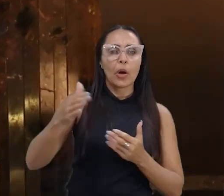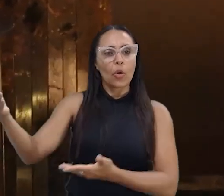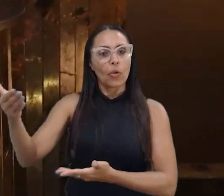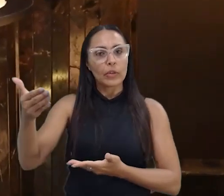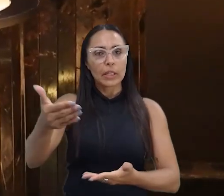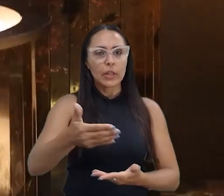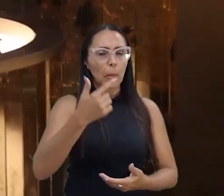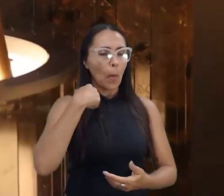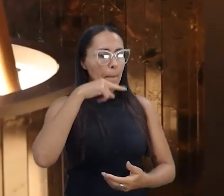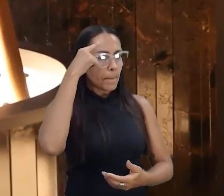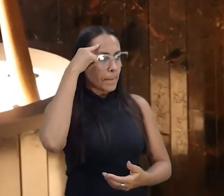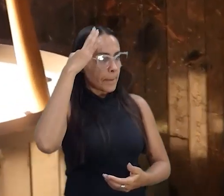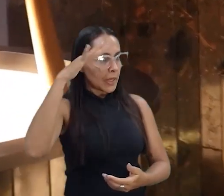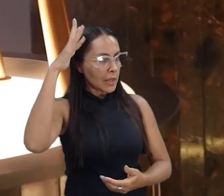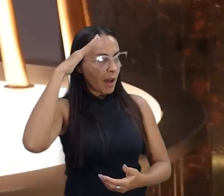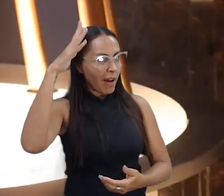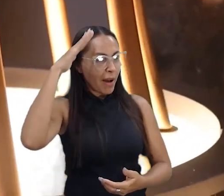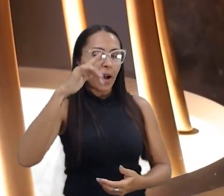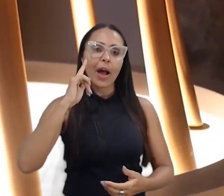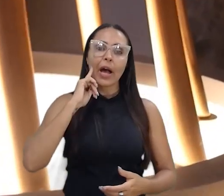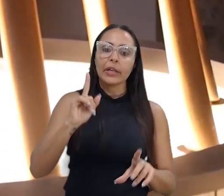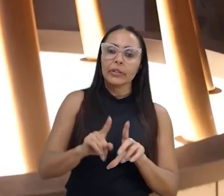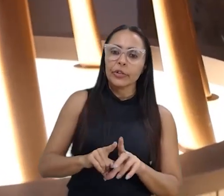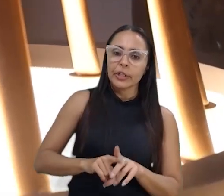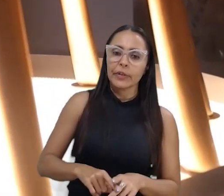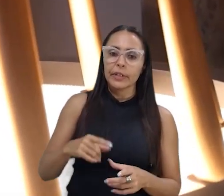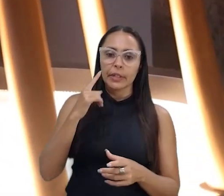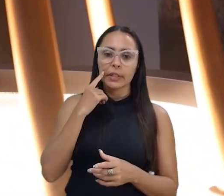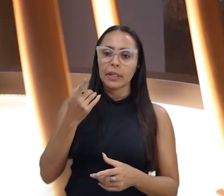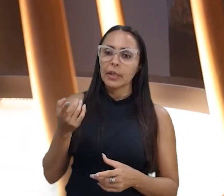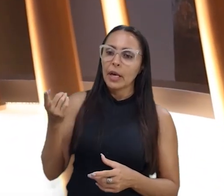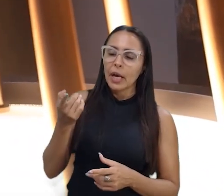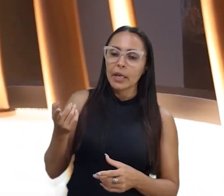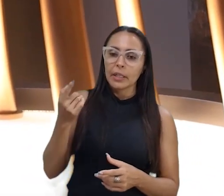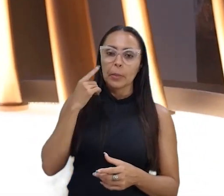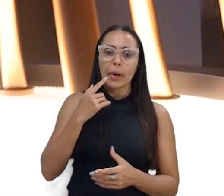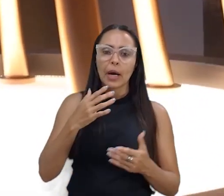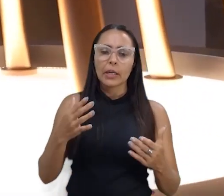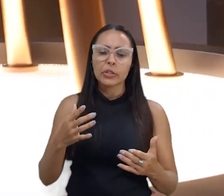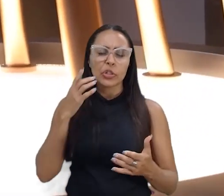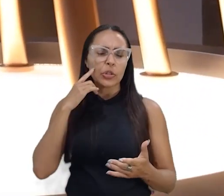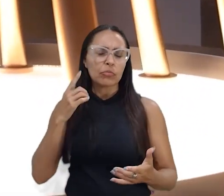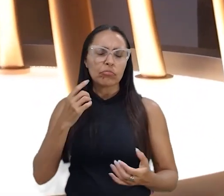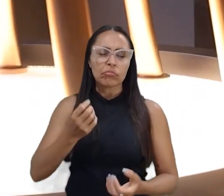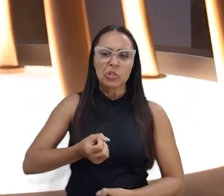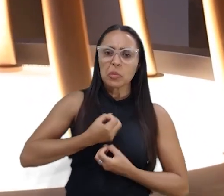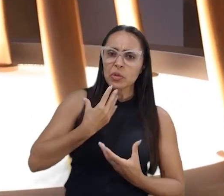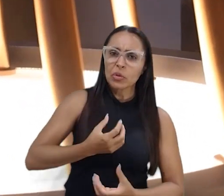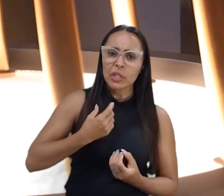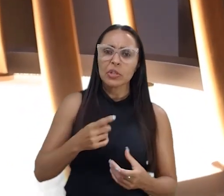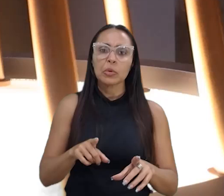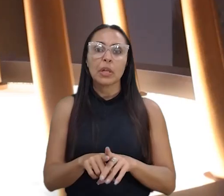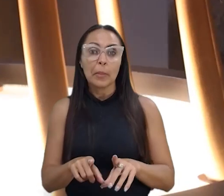uma reflexão. De repente a gente está vendo aqui também um estilo refletido naquela parte mais impressionista,